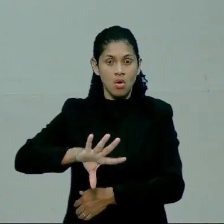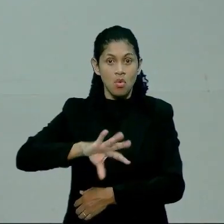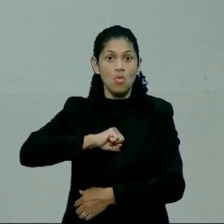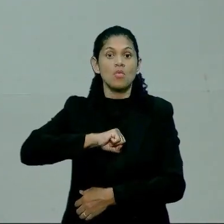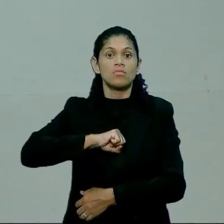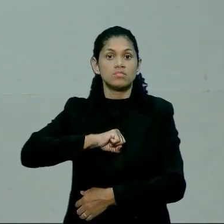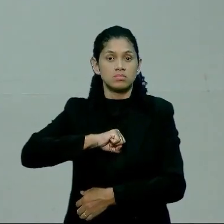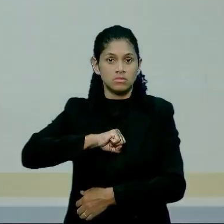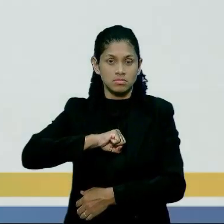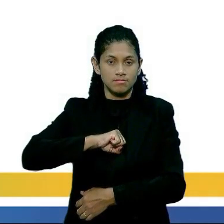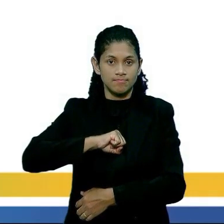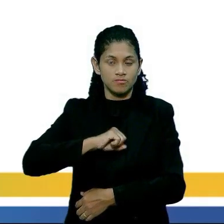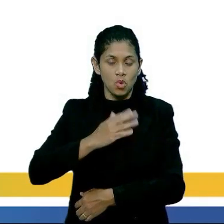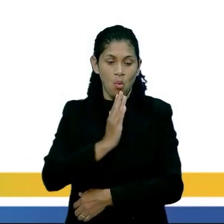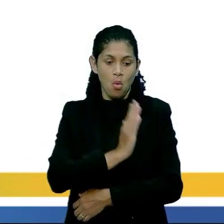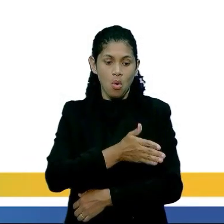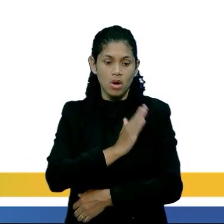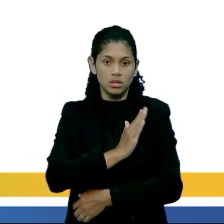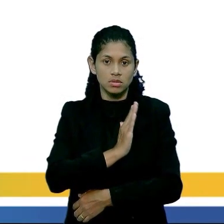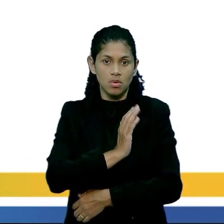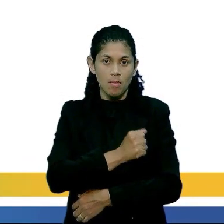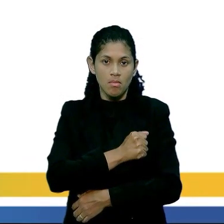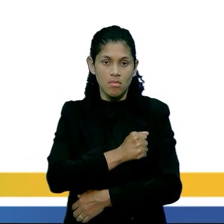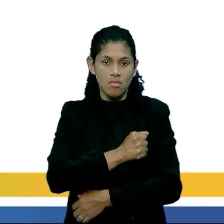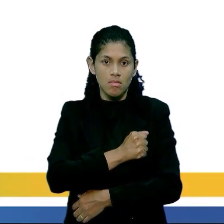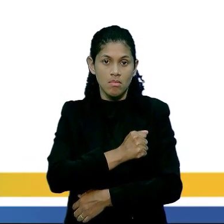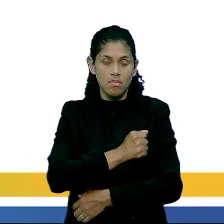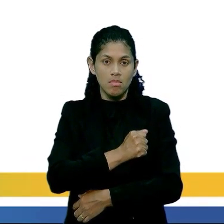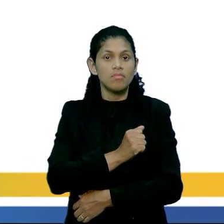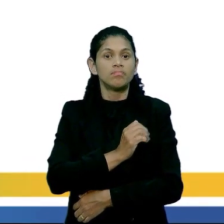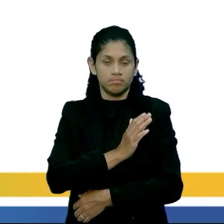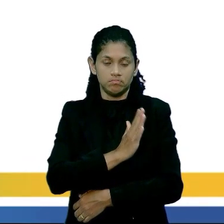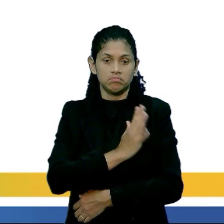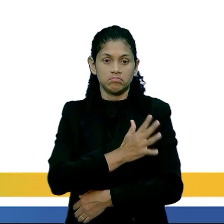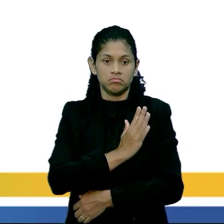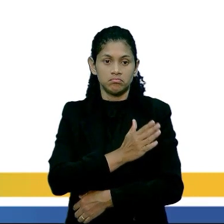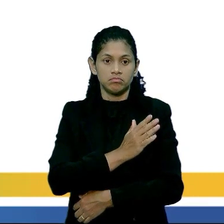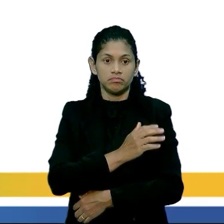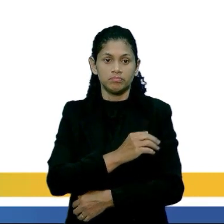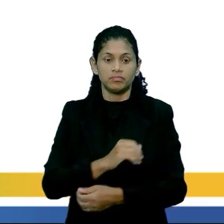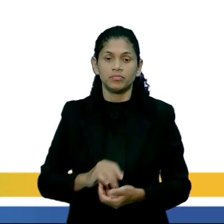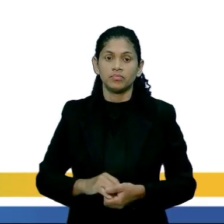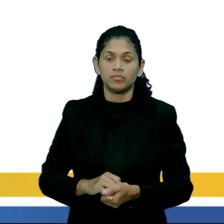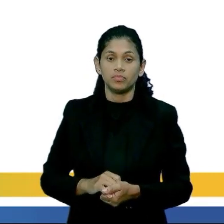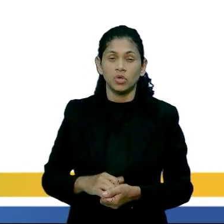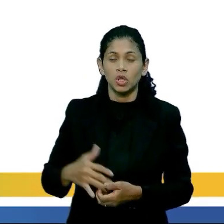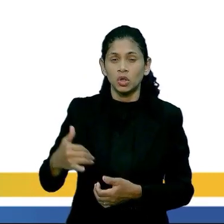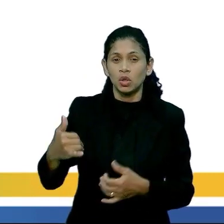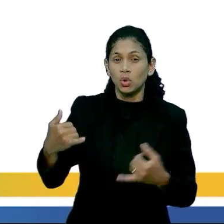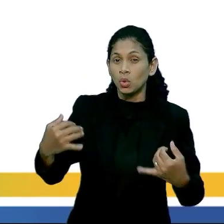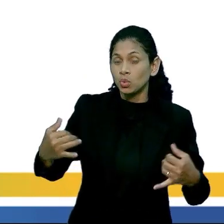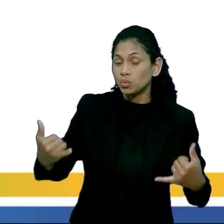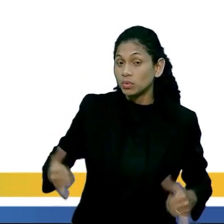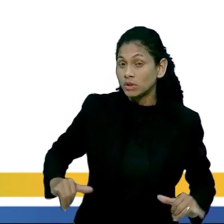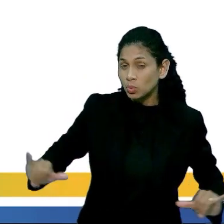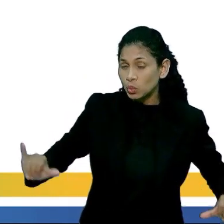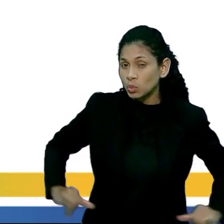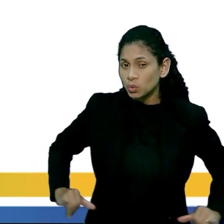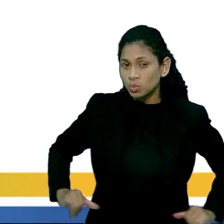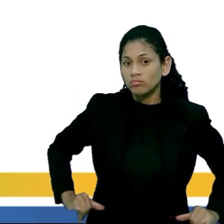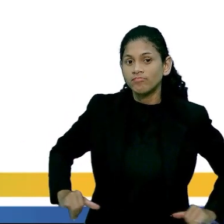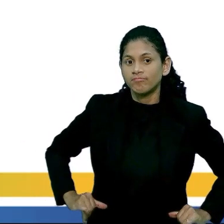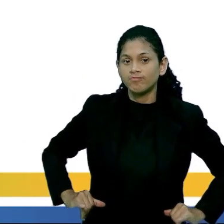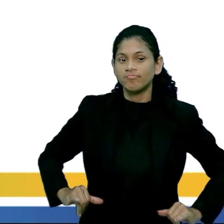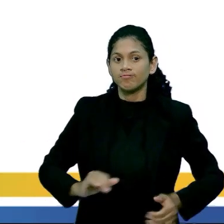direcionamento corporal anatômico, tranquilo? É só analisar as alternativas, ó. Dor percordial irradiada pelo pescoço e